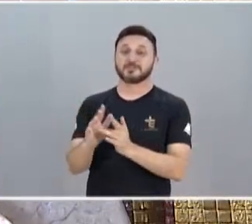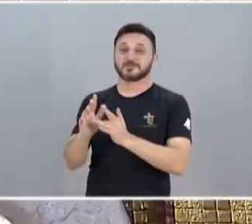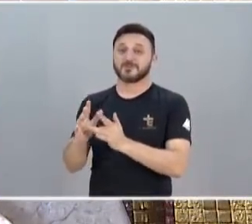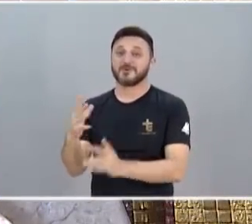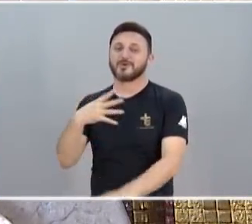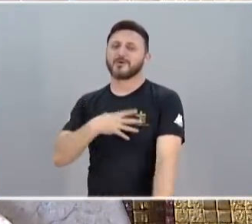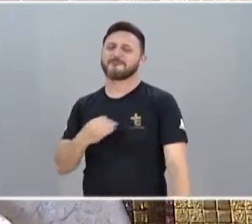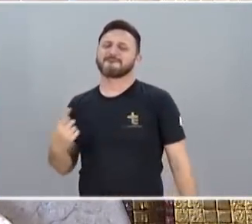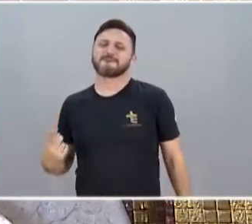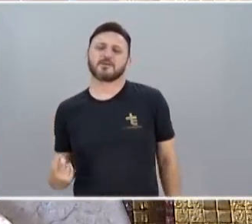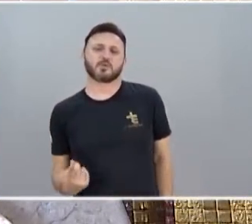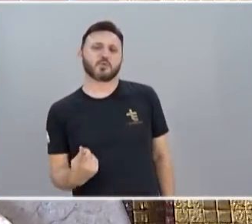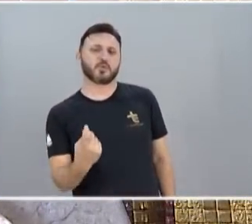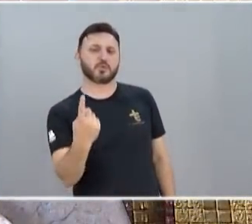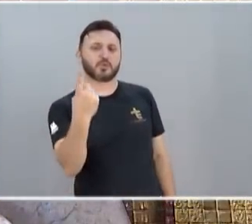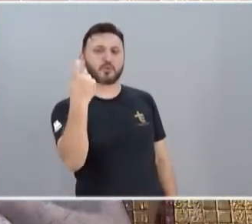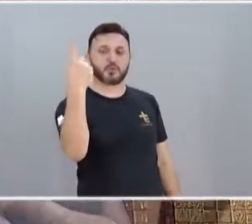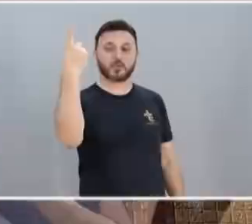Jesus Cristo,